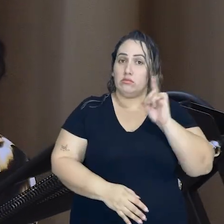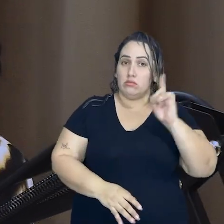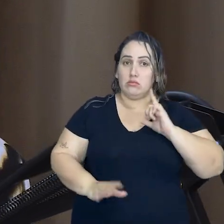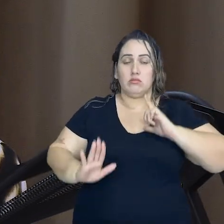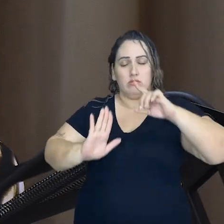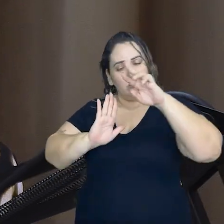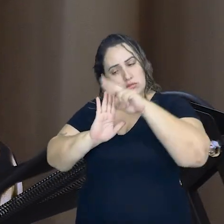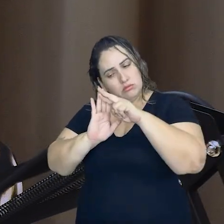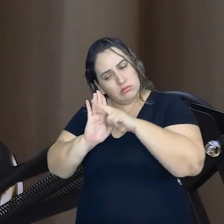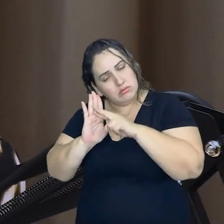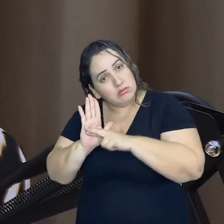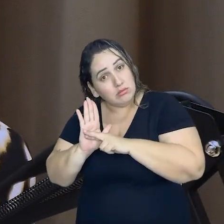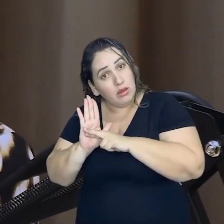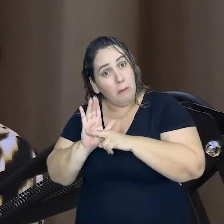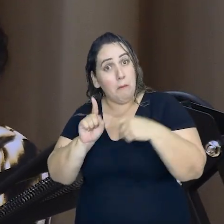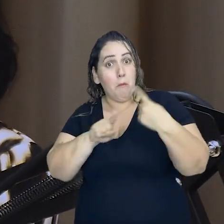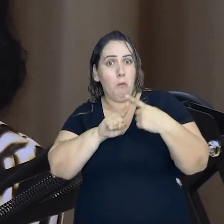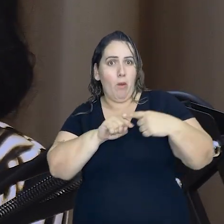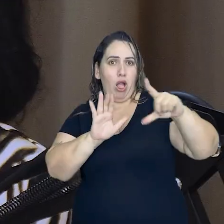Porque a legislação eleitoral,